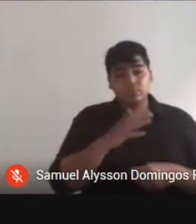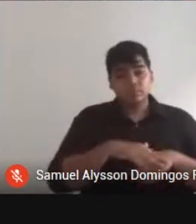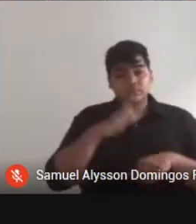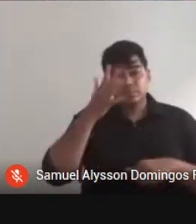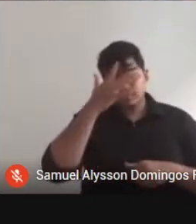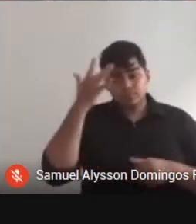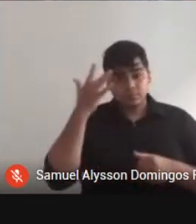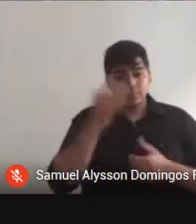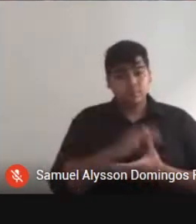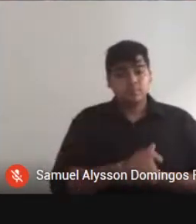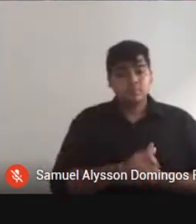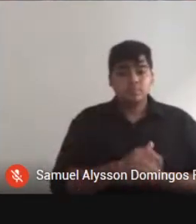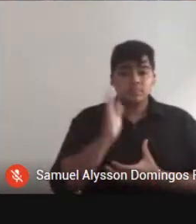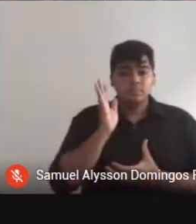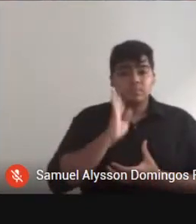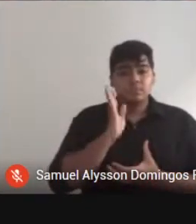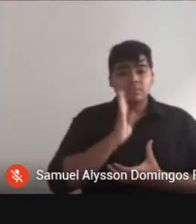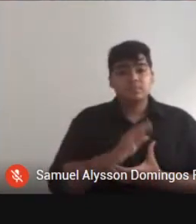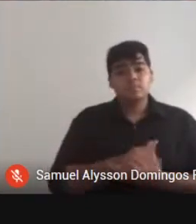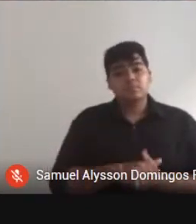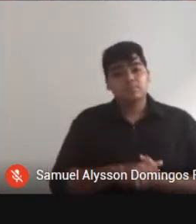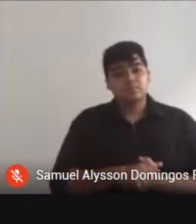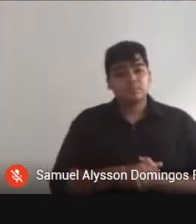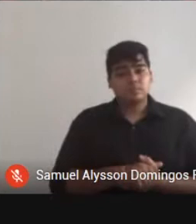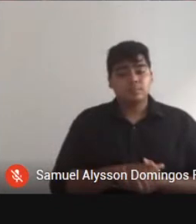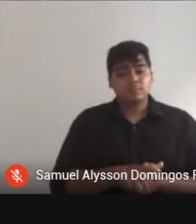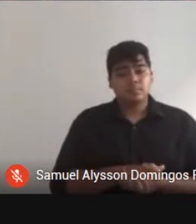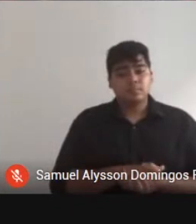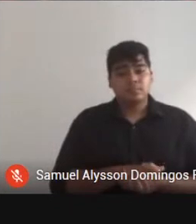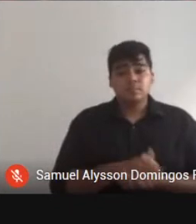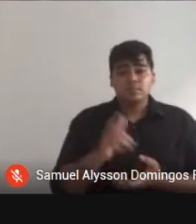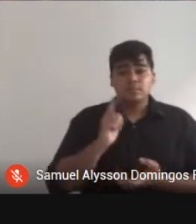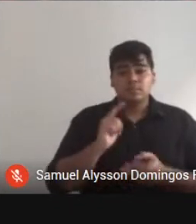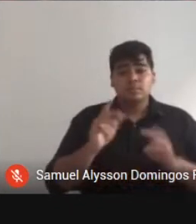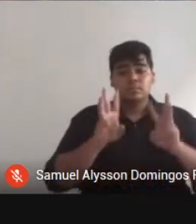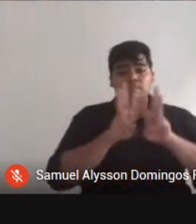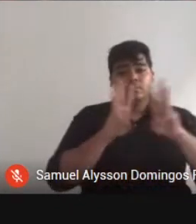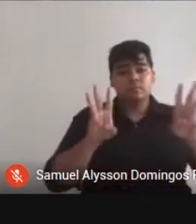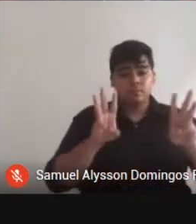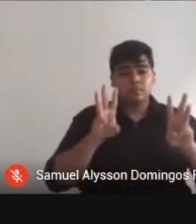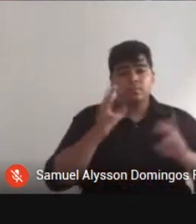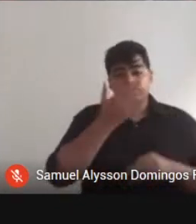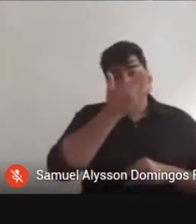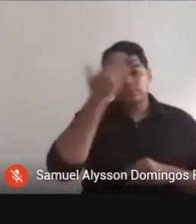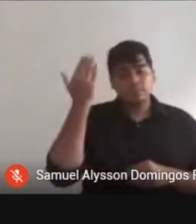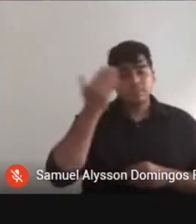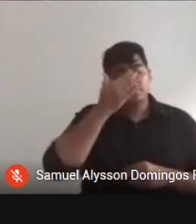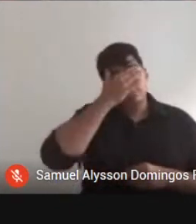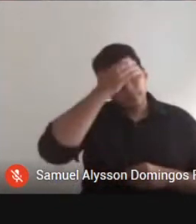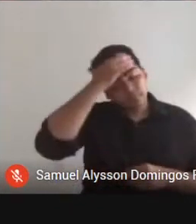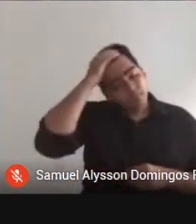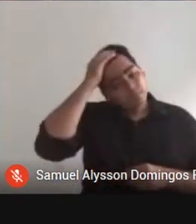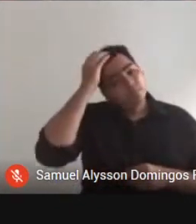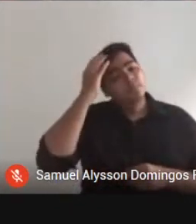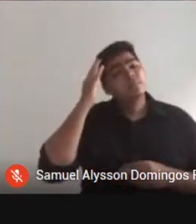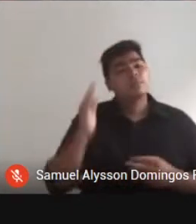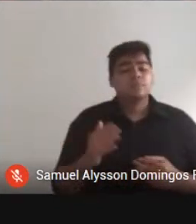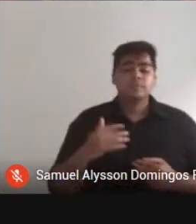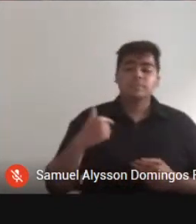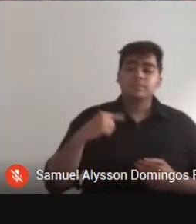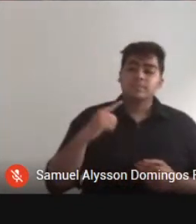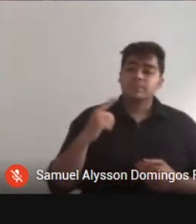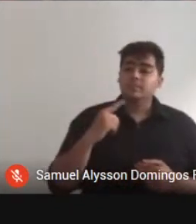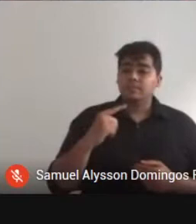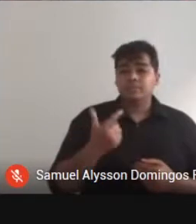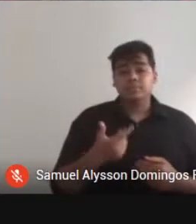É super bacana essa ferramenta. O site está ali, ó, mente.com. E o último momento, o segundo estudo de caso, que eu vou